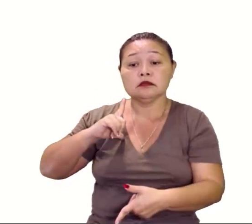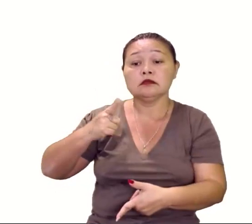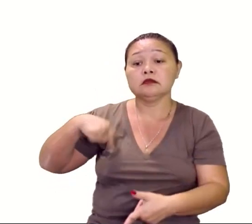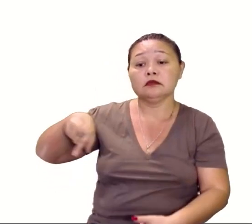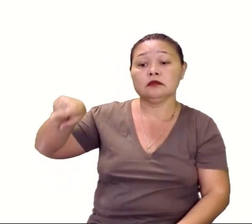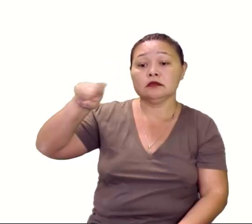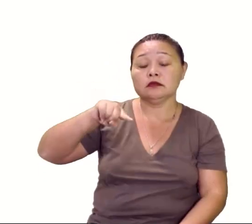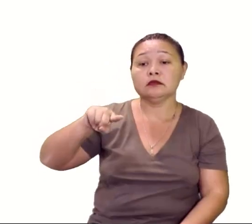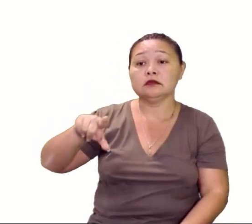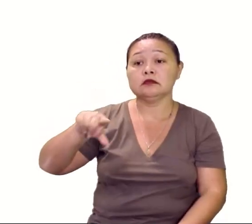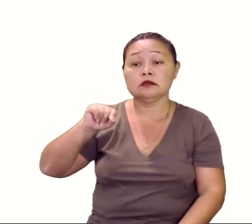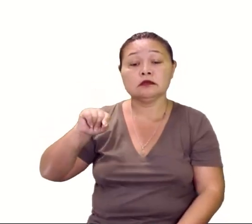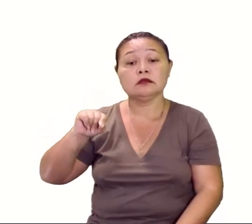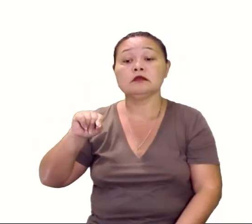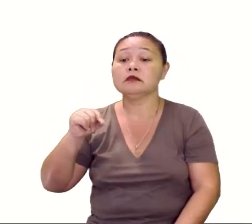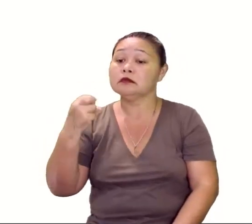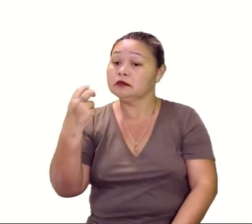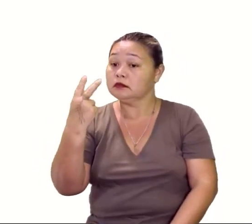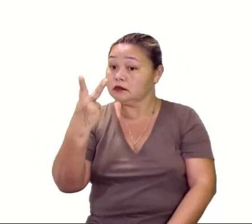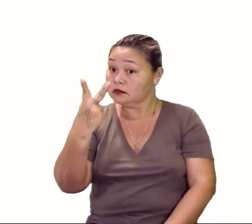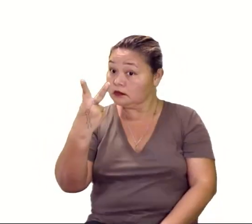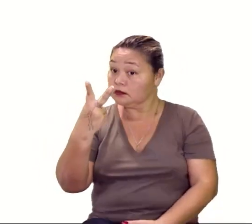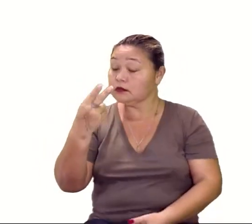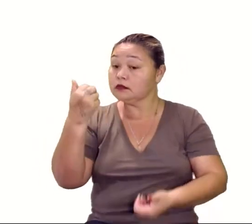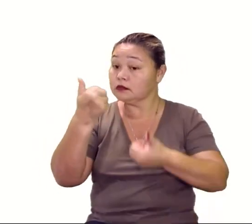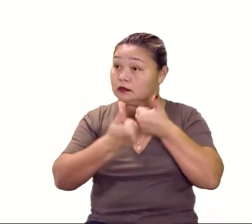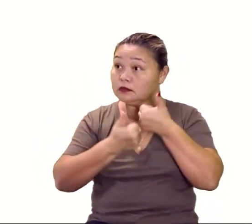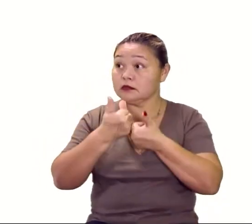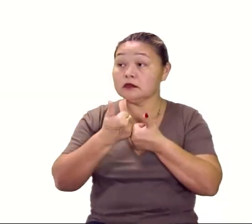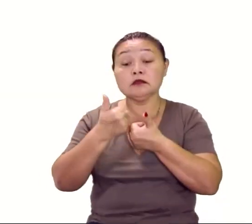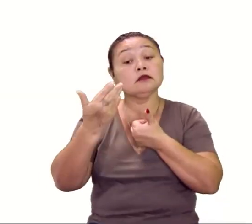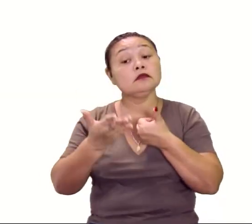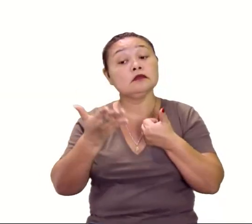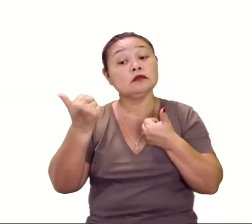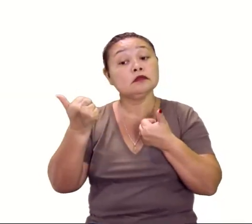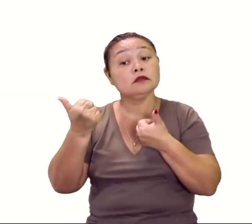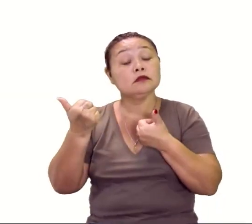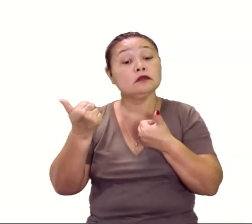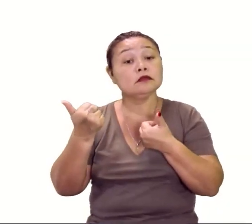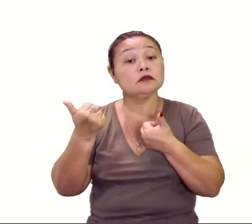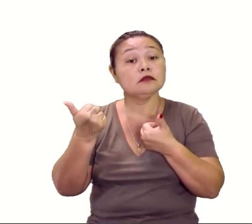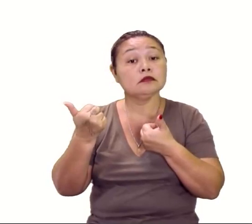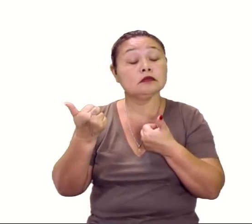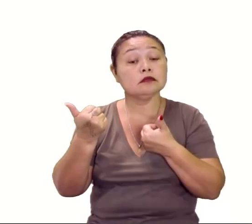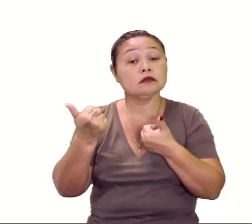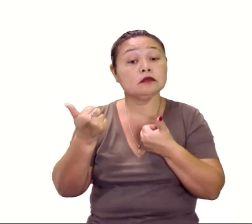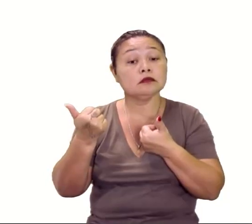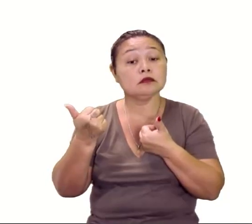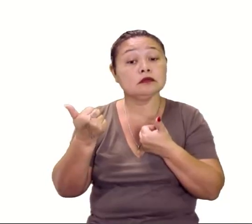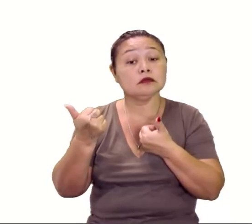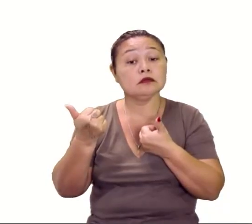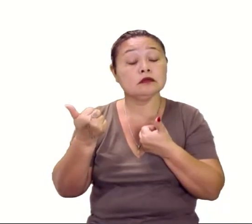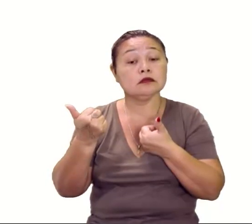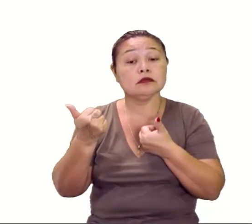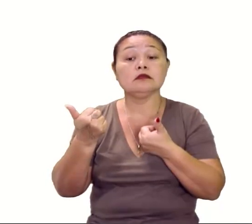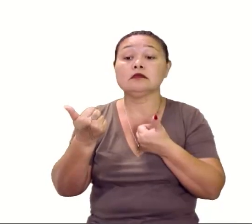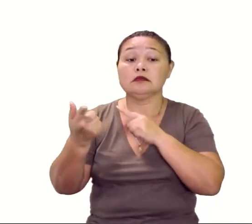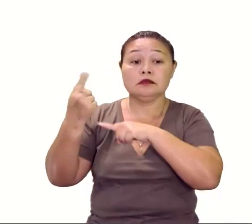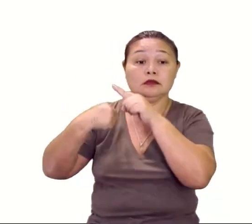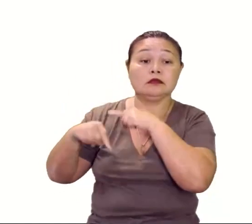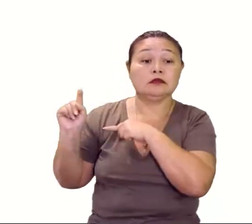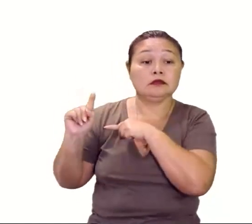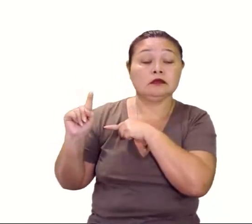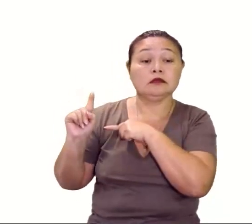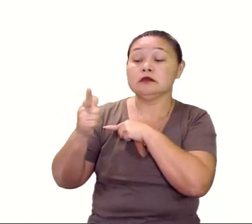que agora optam por 2 esportes, né? Vamos agora ao esporte. Isso, tem que